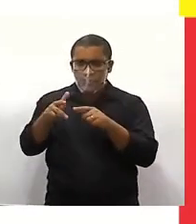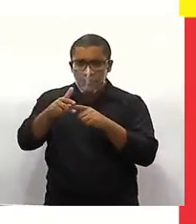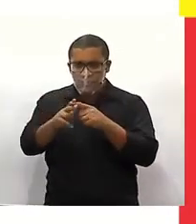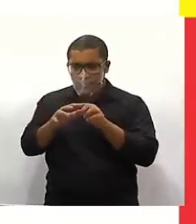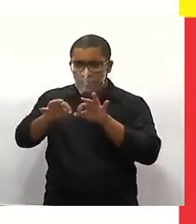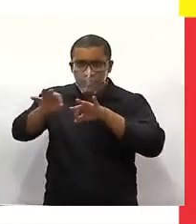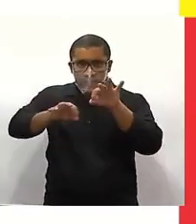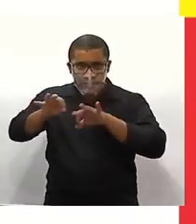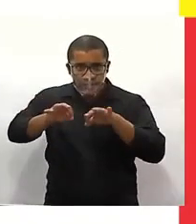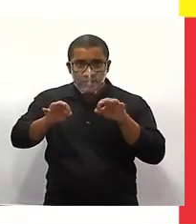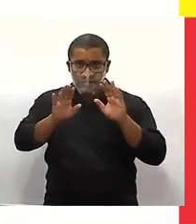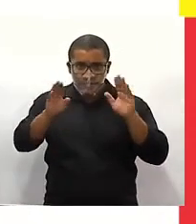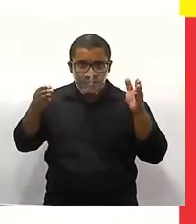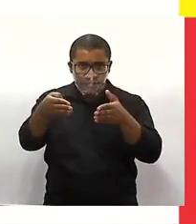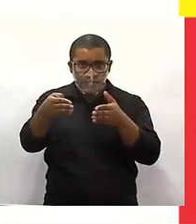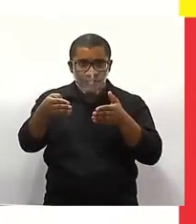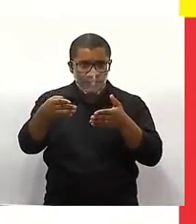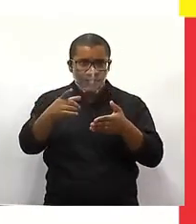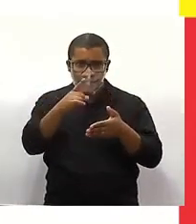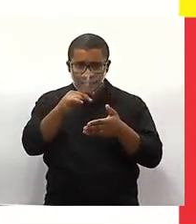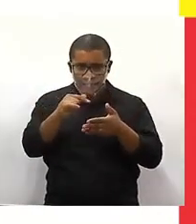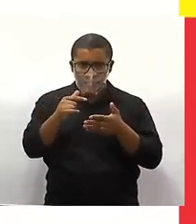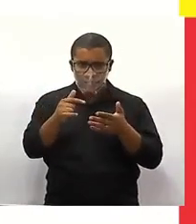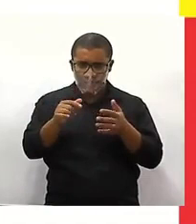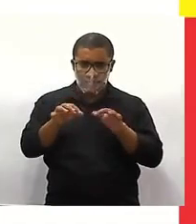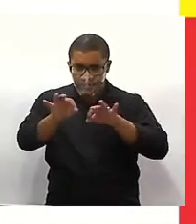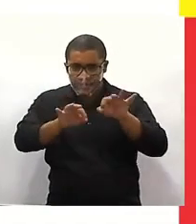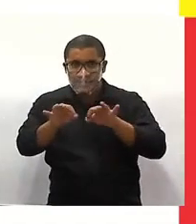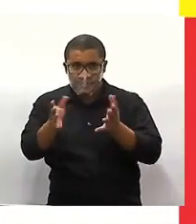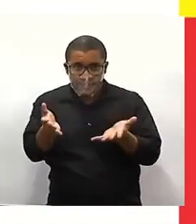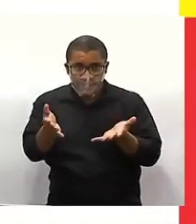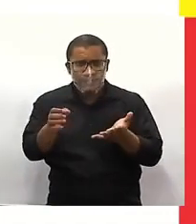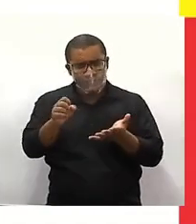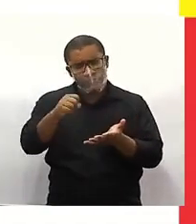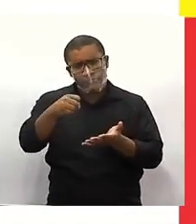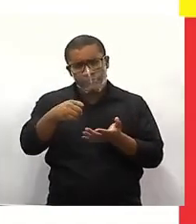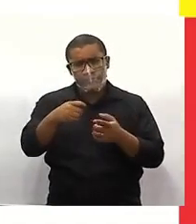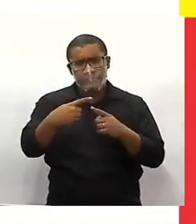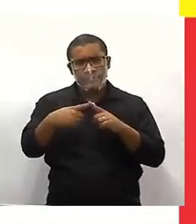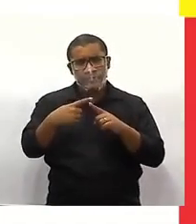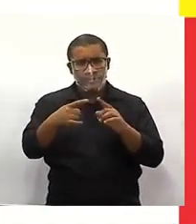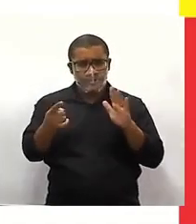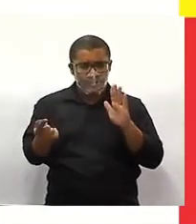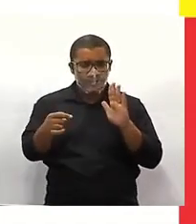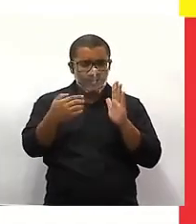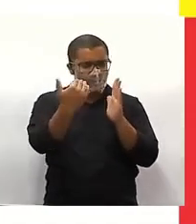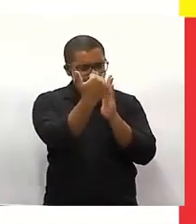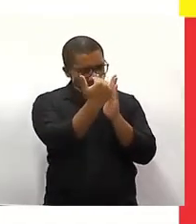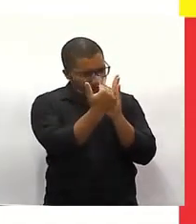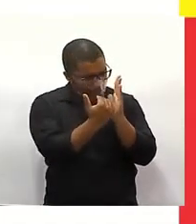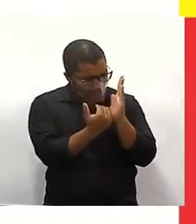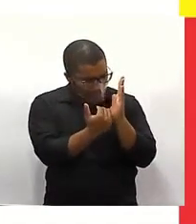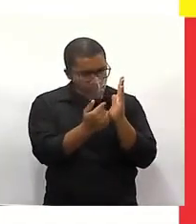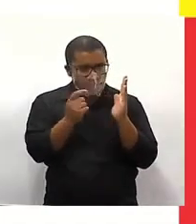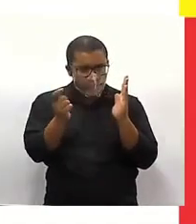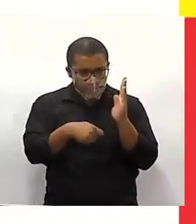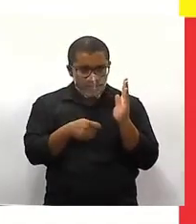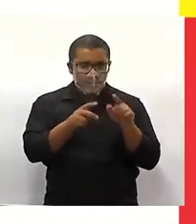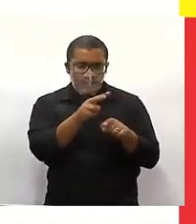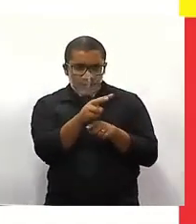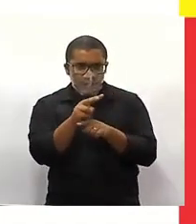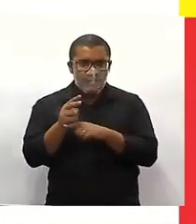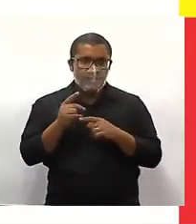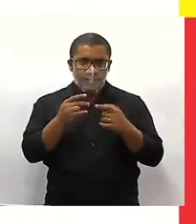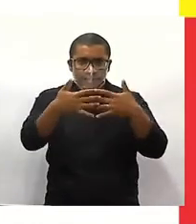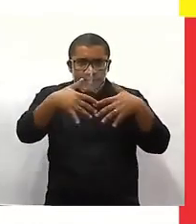de recursos hídricos? Sim, né? Eu não posso traçar uma meta de preservação dos recursos